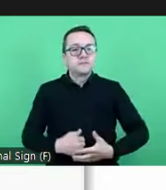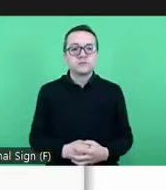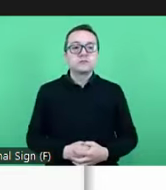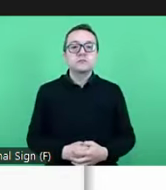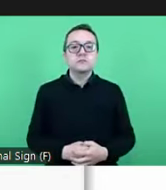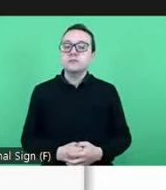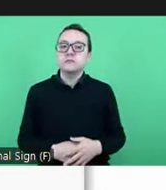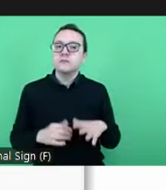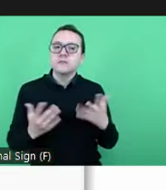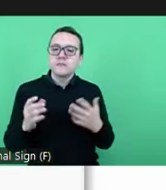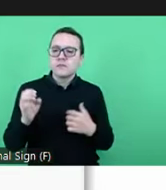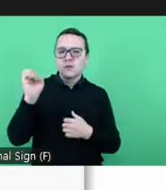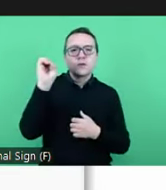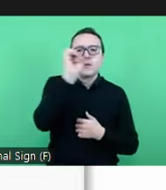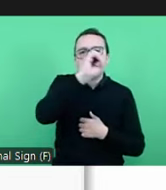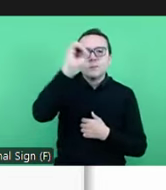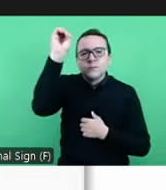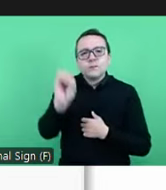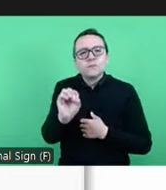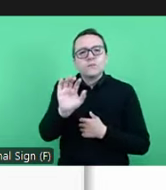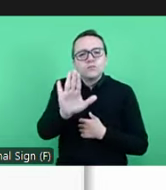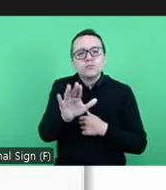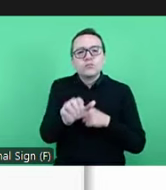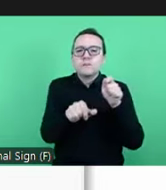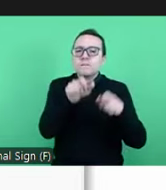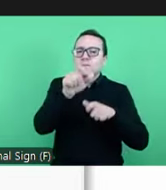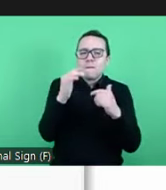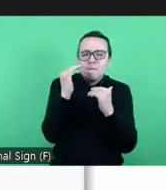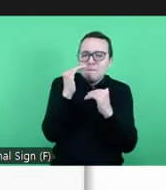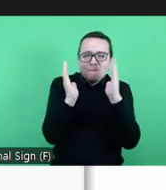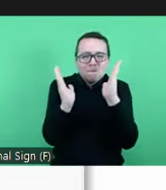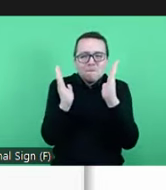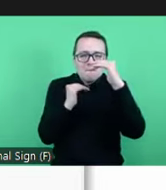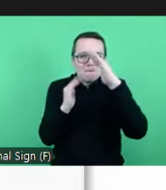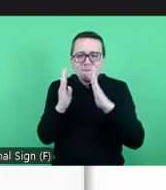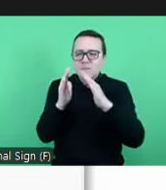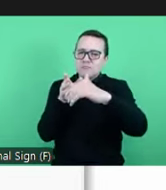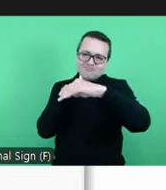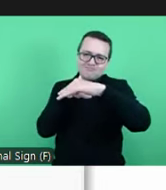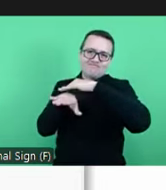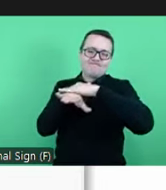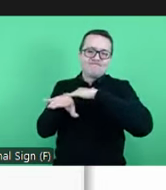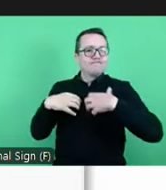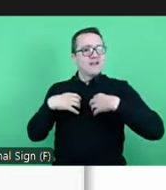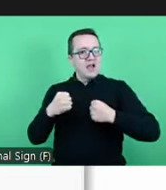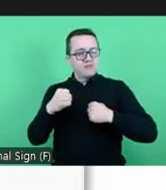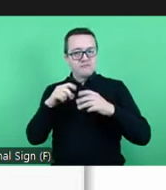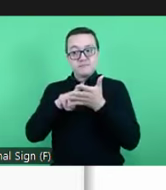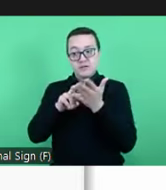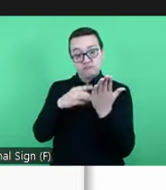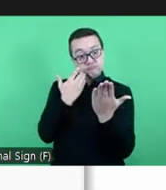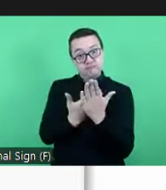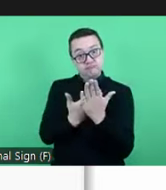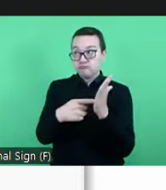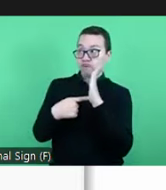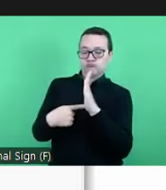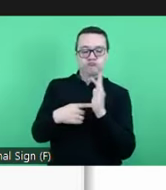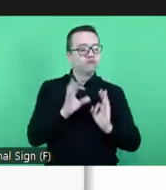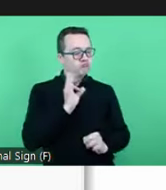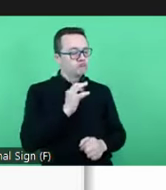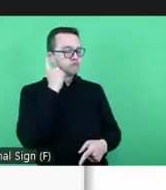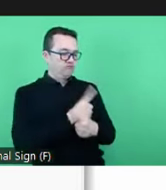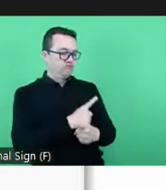another saúde. Aqui no Brasil nós legal temos isso. aspect, É which o que is the garante a minimum execução dos recursos. percentages Então, of 15% dos income for recursos